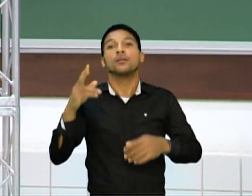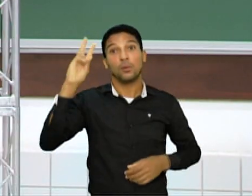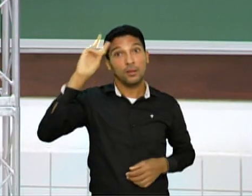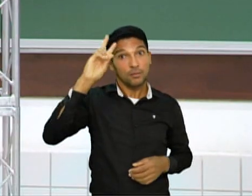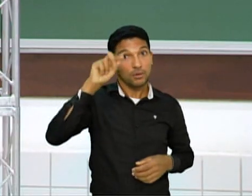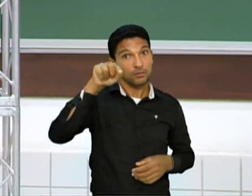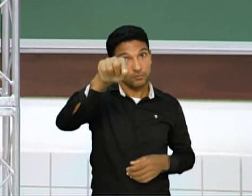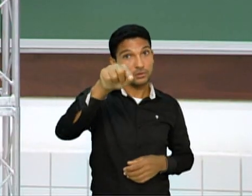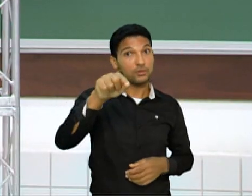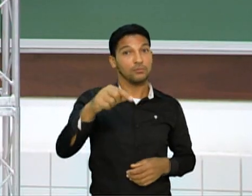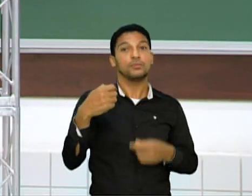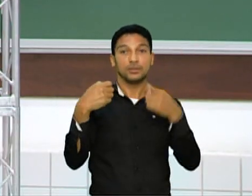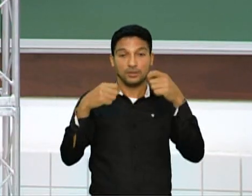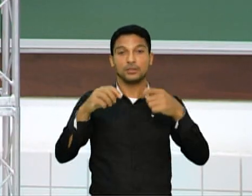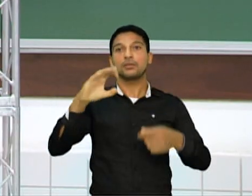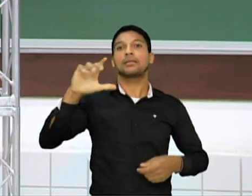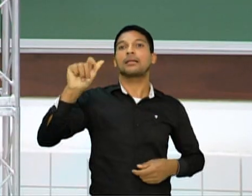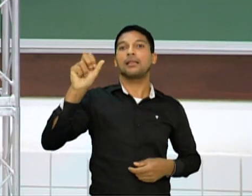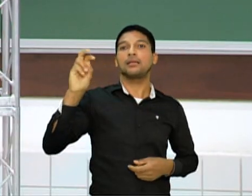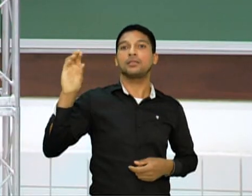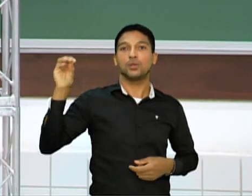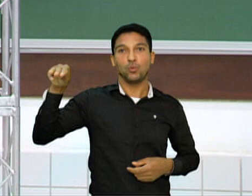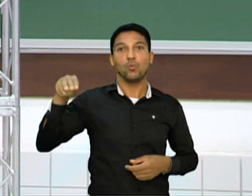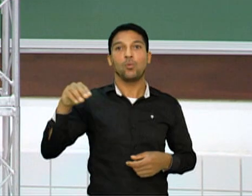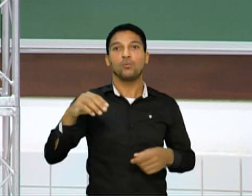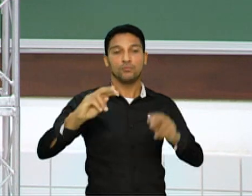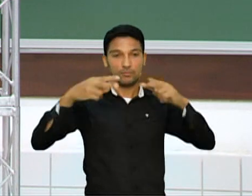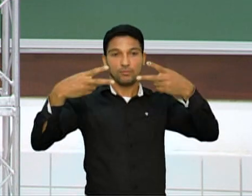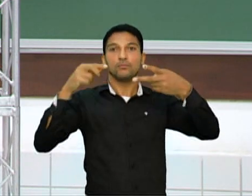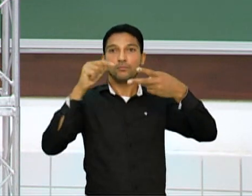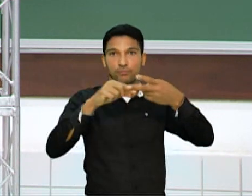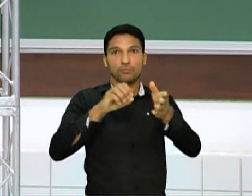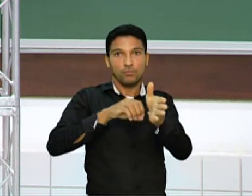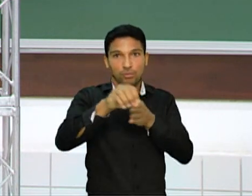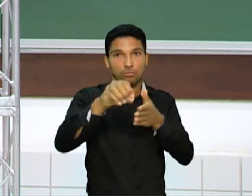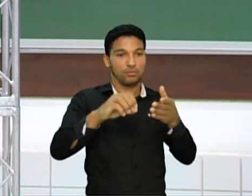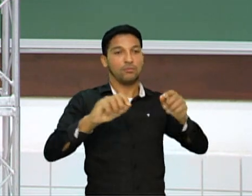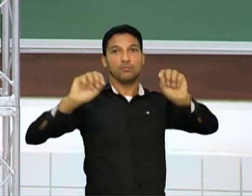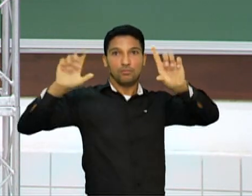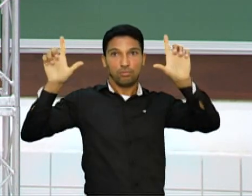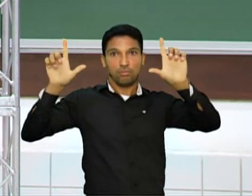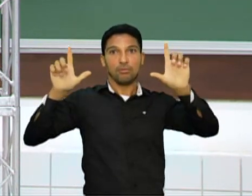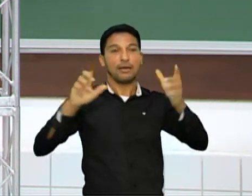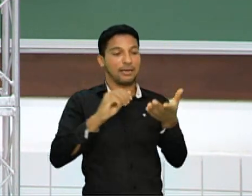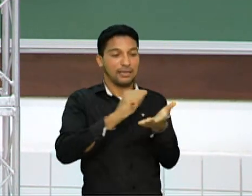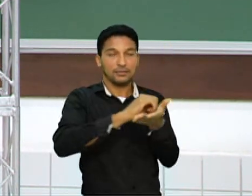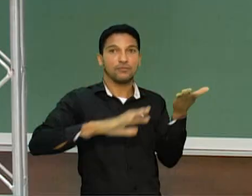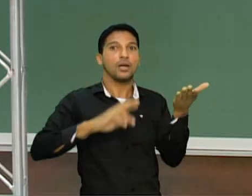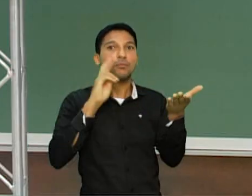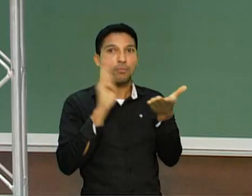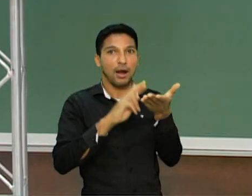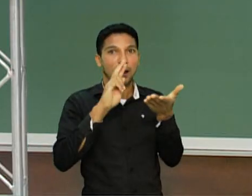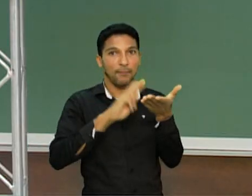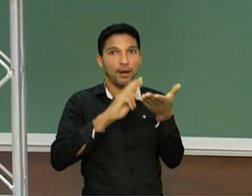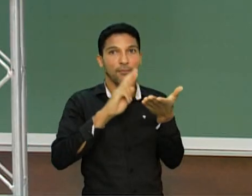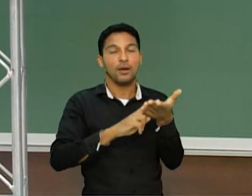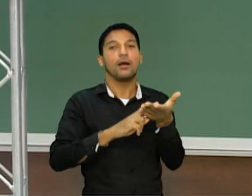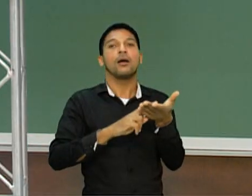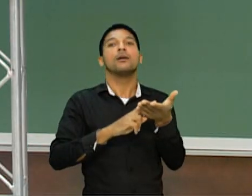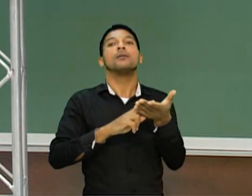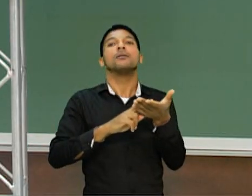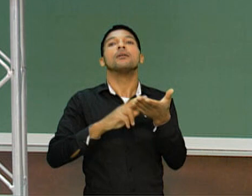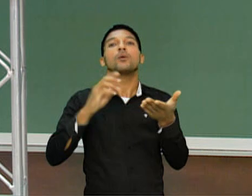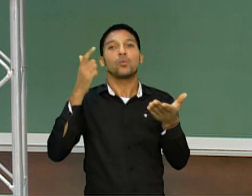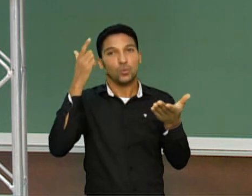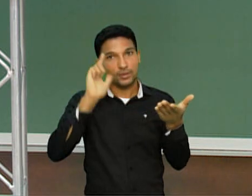os exercícios e garante a sua presença. Lembrando que qualquer dúvida, você tem alguns materiais de referência para poder pesquisar e